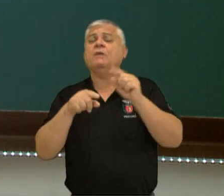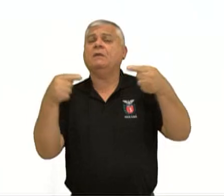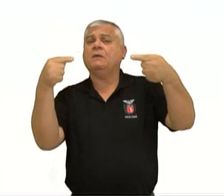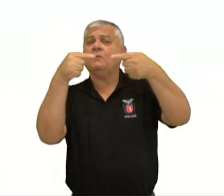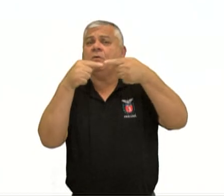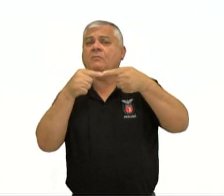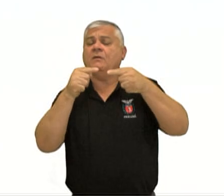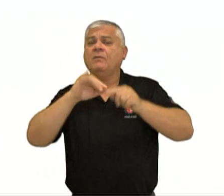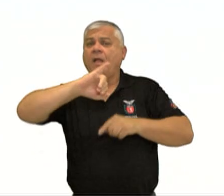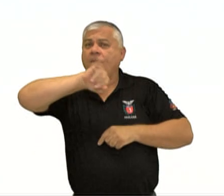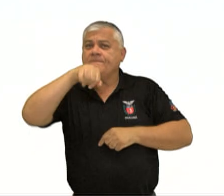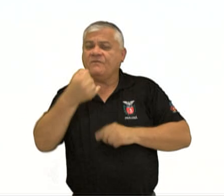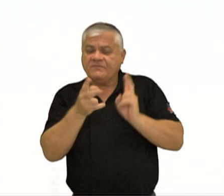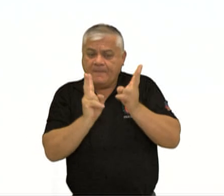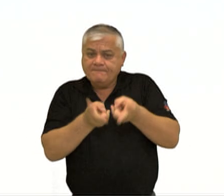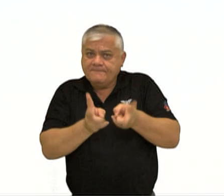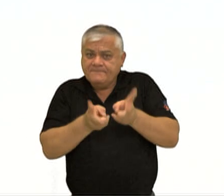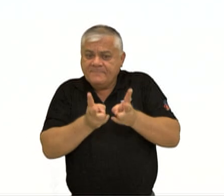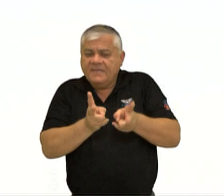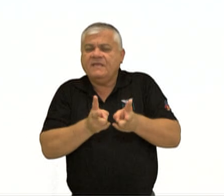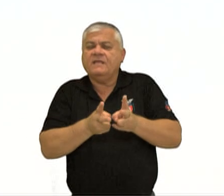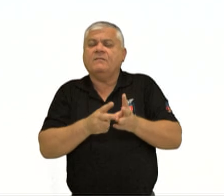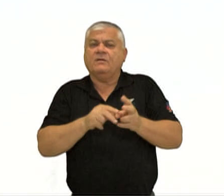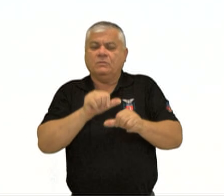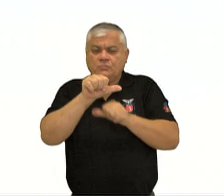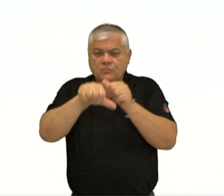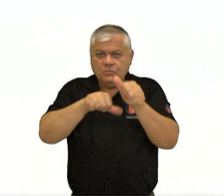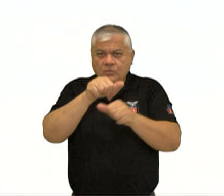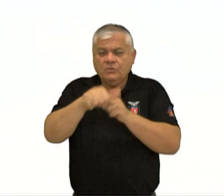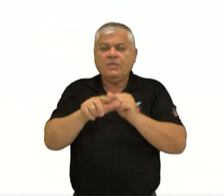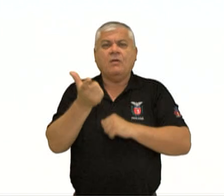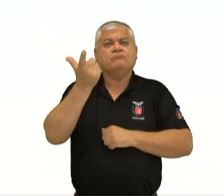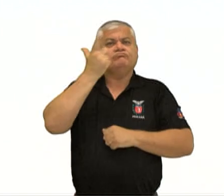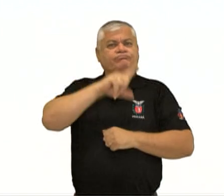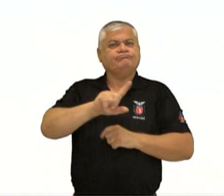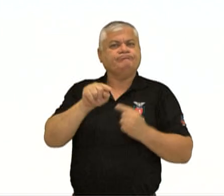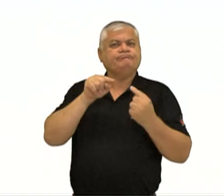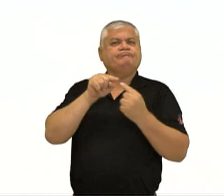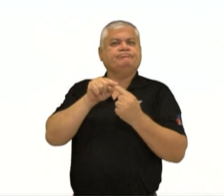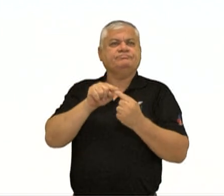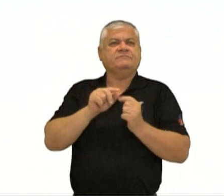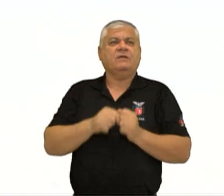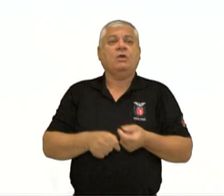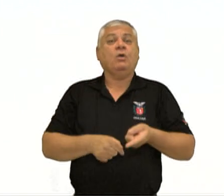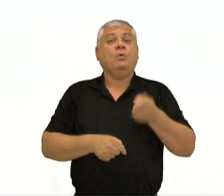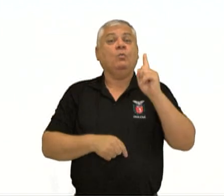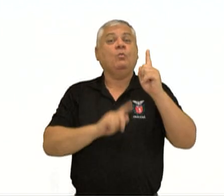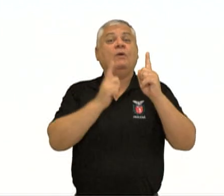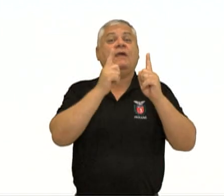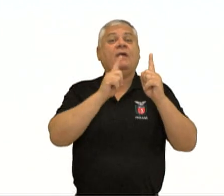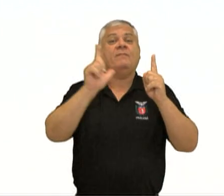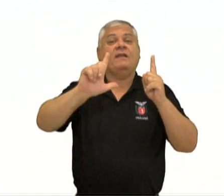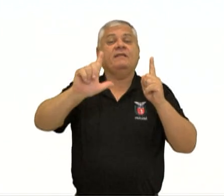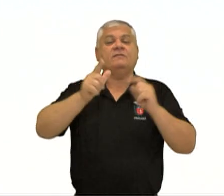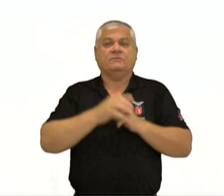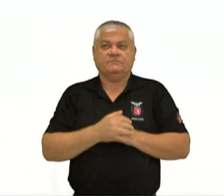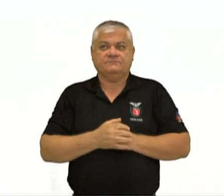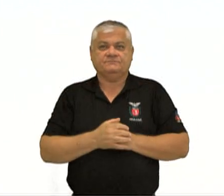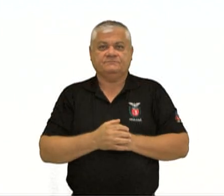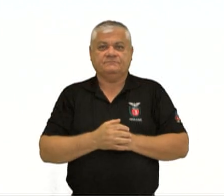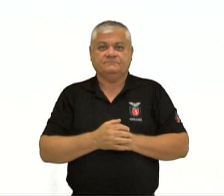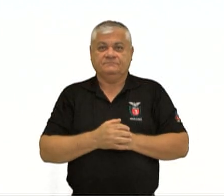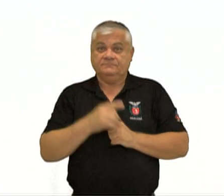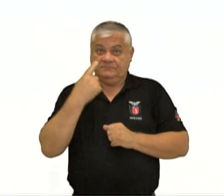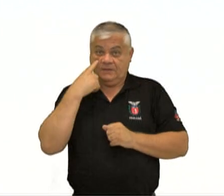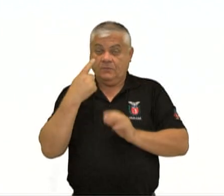para aproveitar a mesma solução e obter a concentração desejada do início, que era 1 grama por litro? Então, aqui na questão 3,